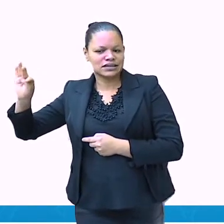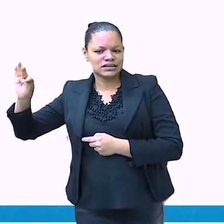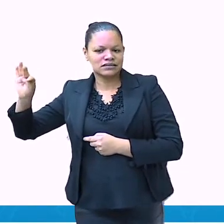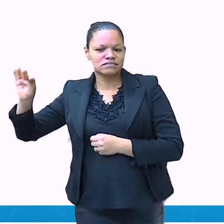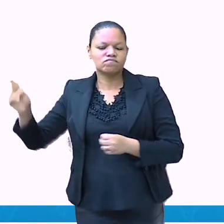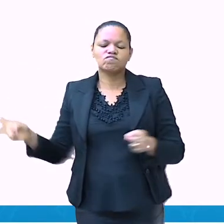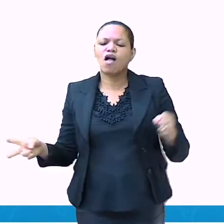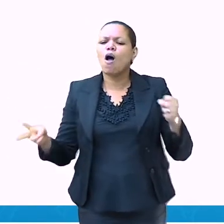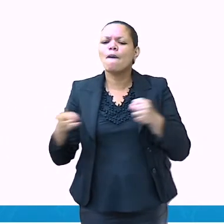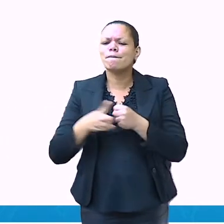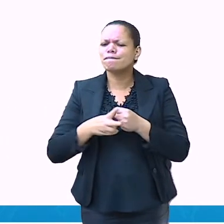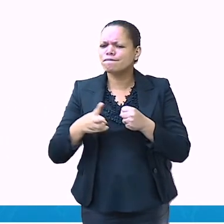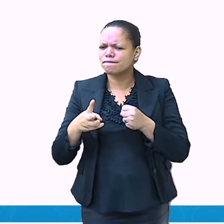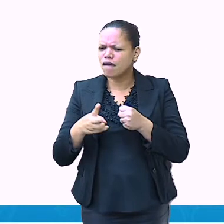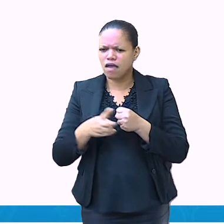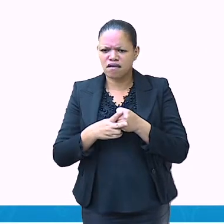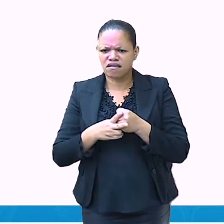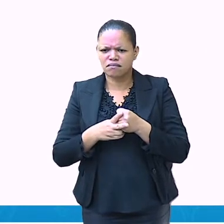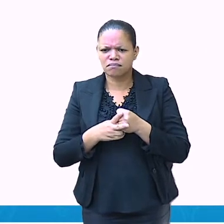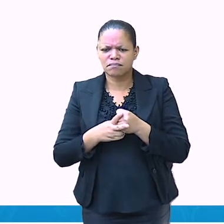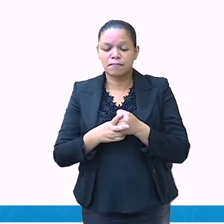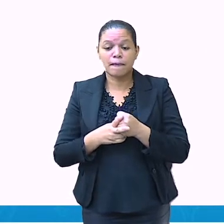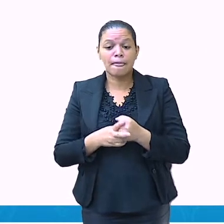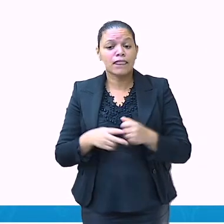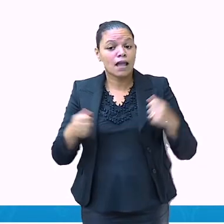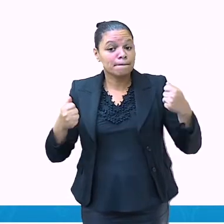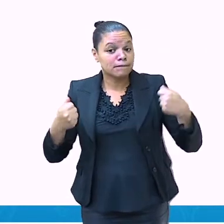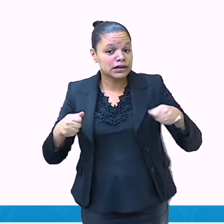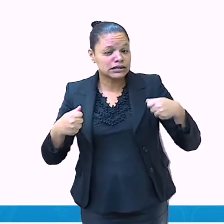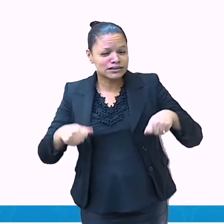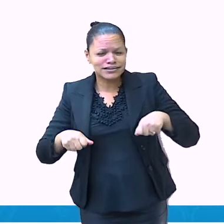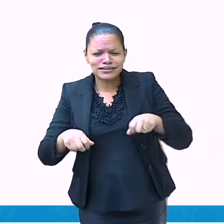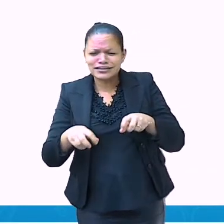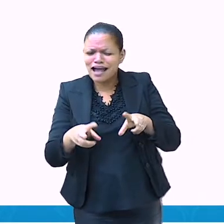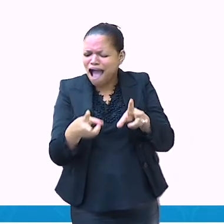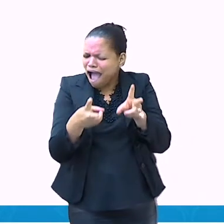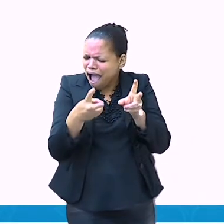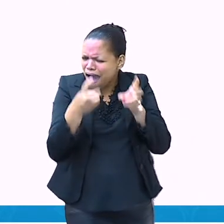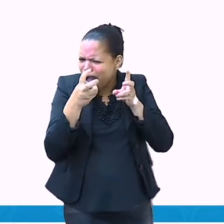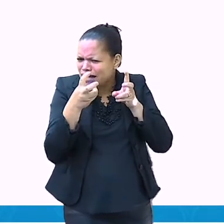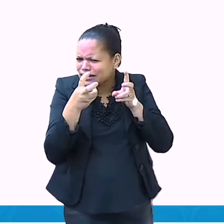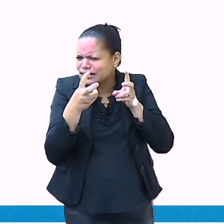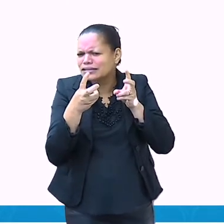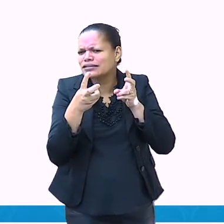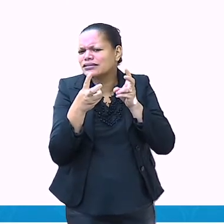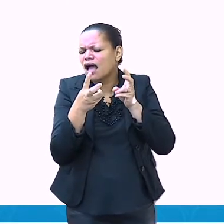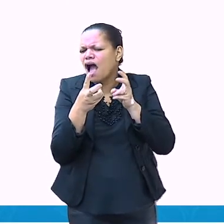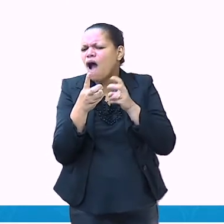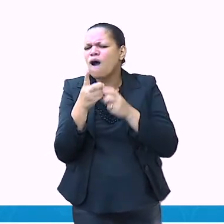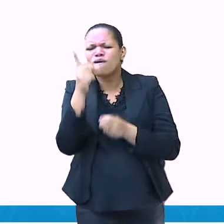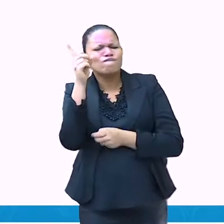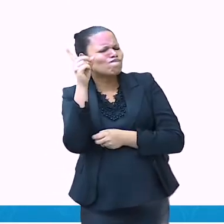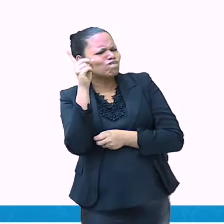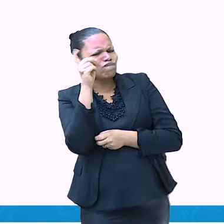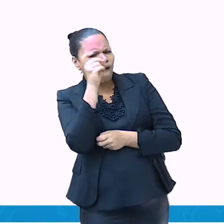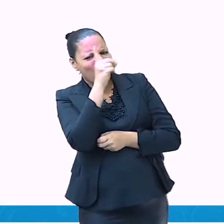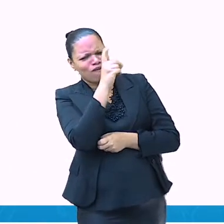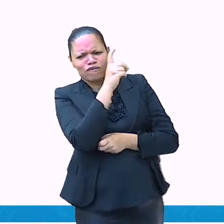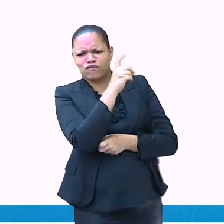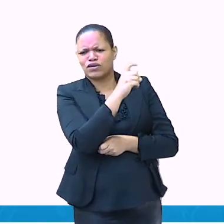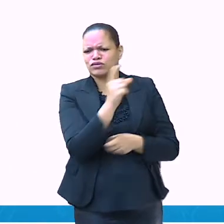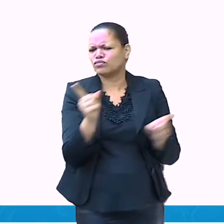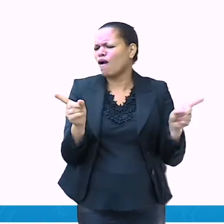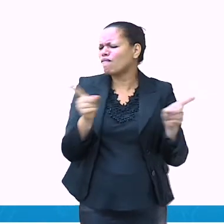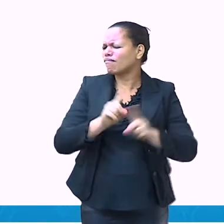difícil, é só você linkar um com o outro. Ah, professora, mas enrola a língua. Presta atenção. Were